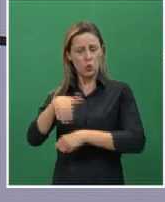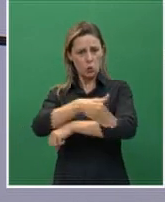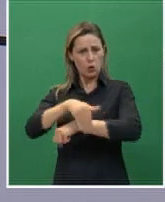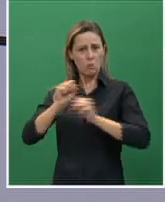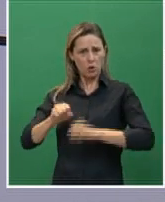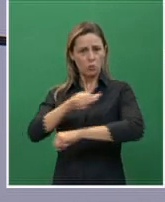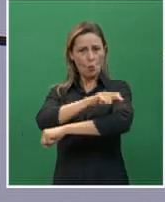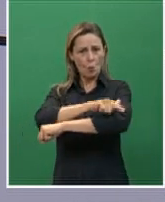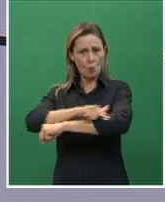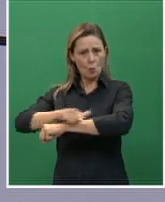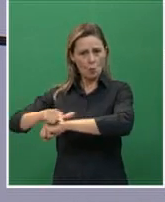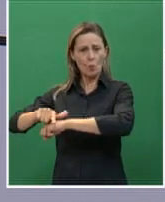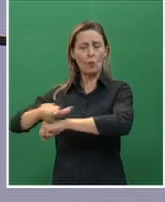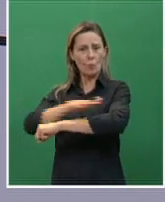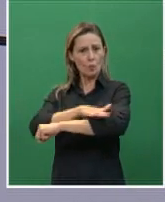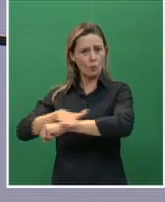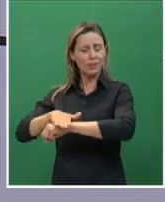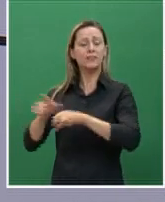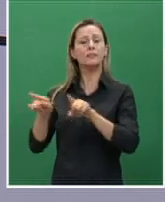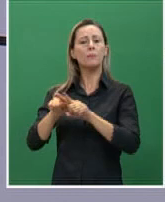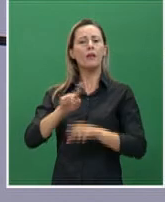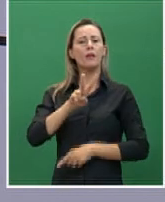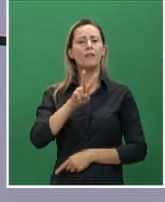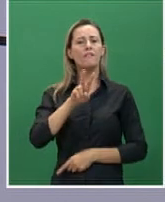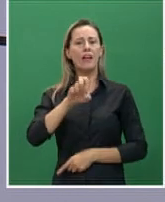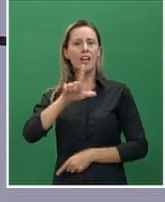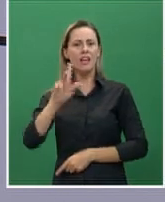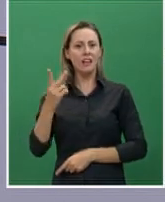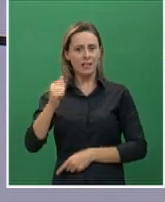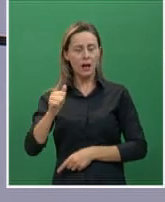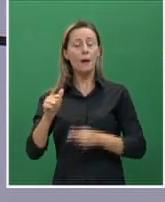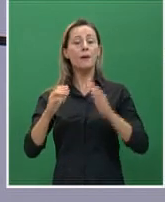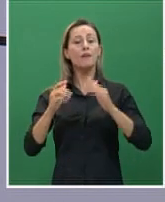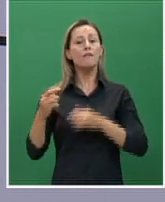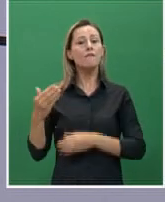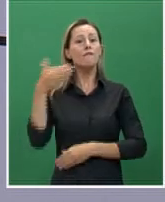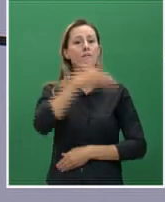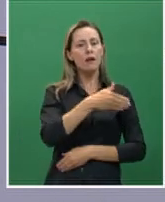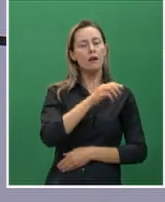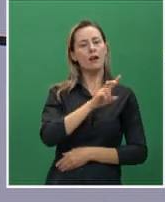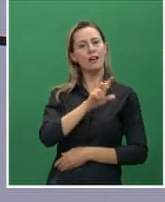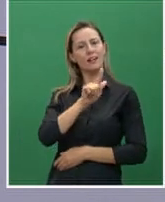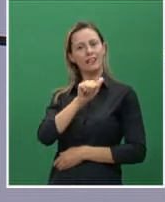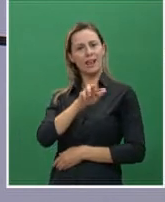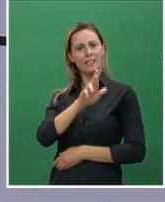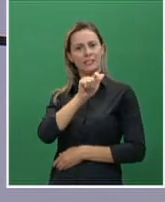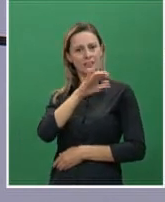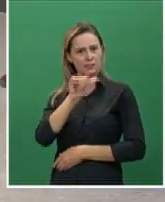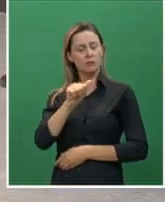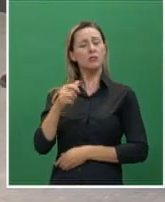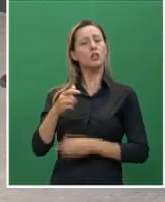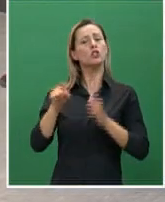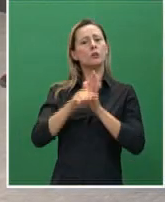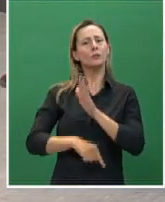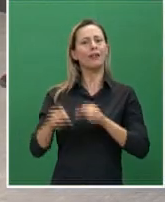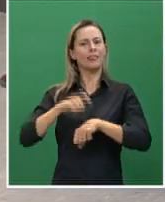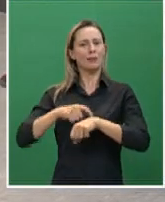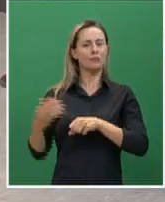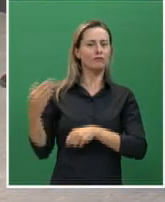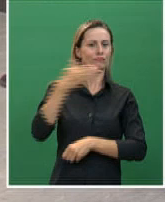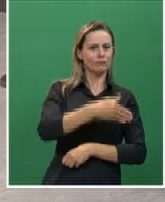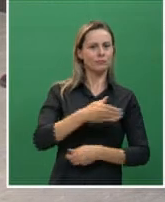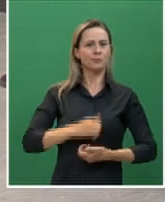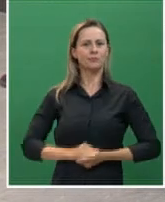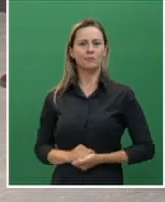pavimentada E você que vai aí mora na velha e vai para o Garcia a diminuir o seu tempo deslocamentos em 30 minutos